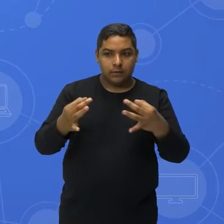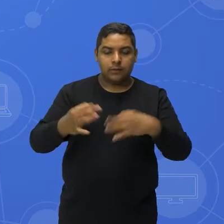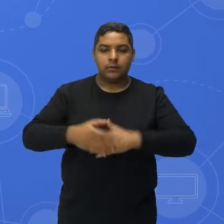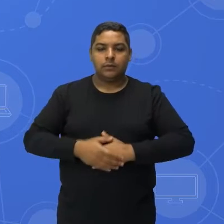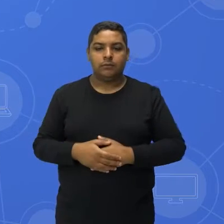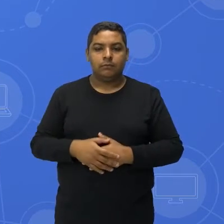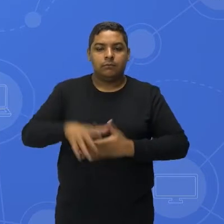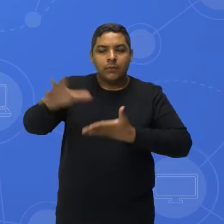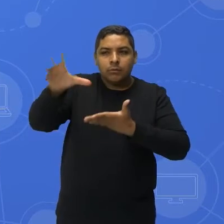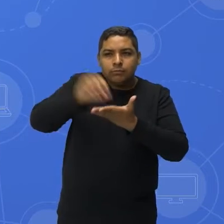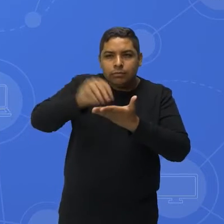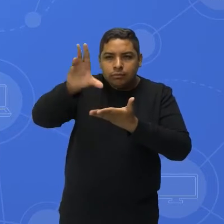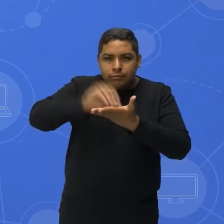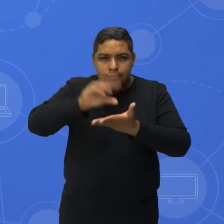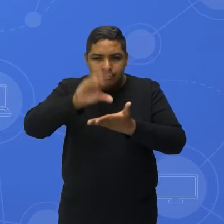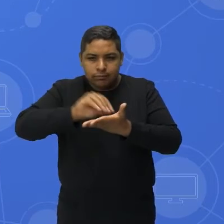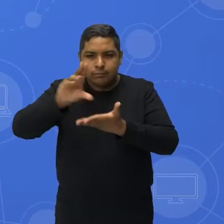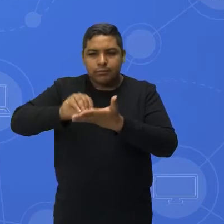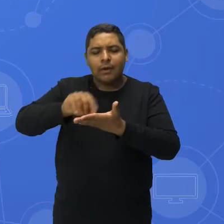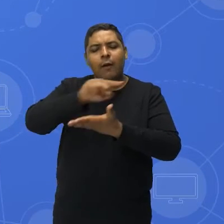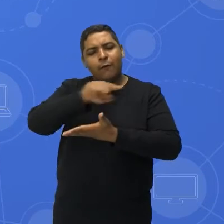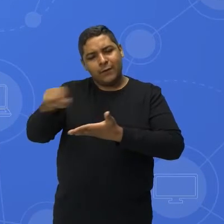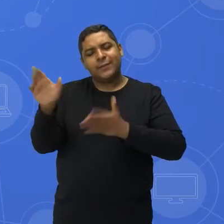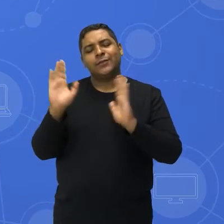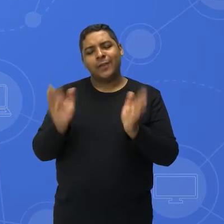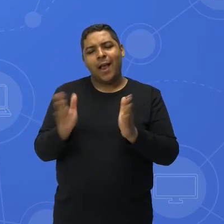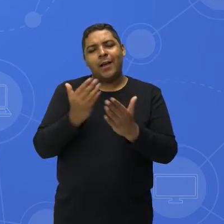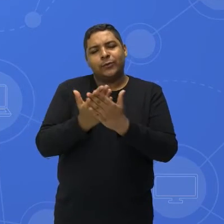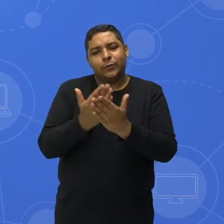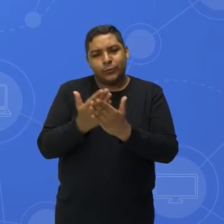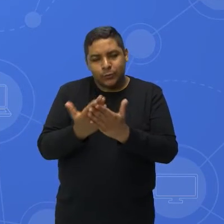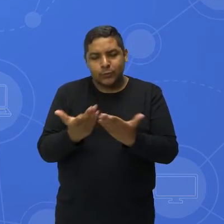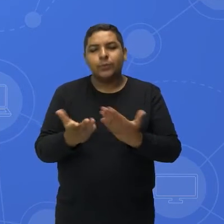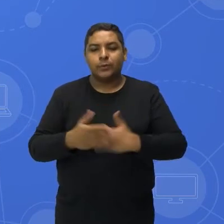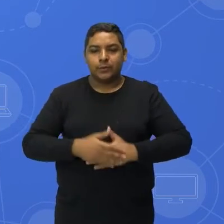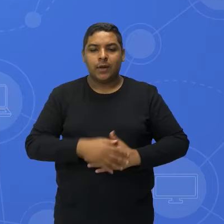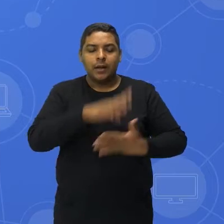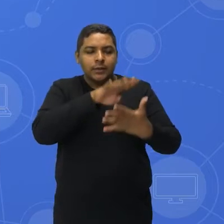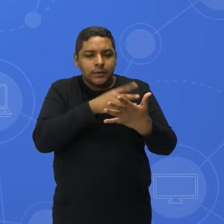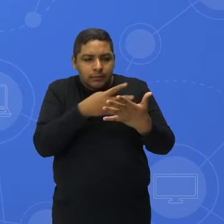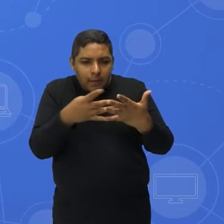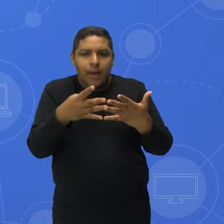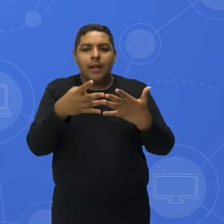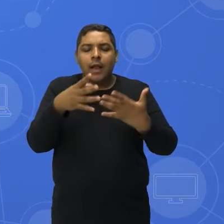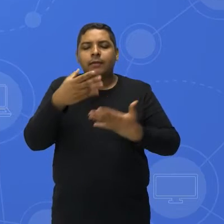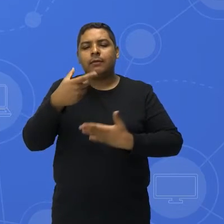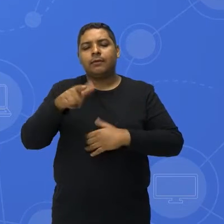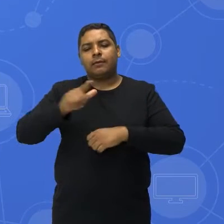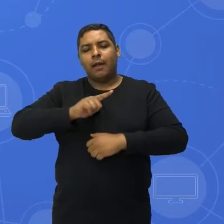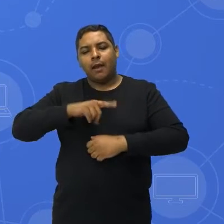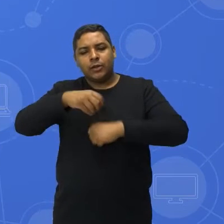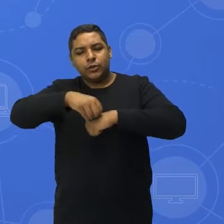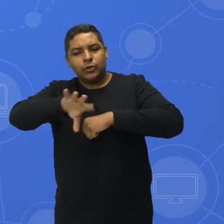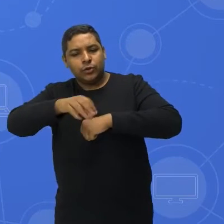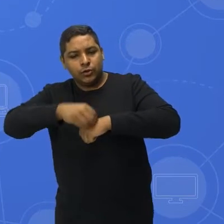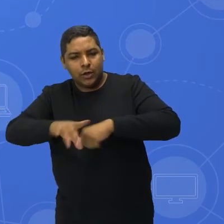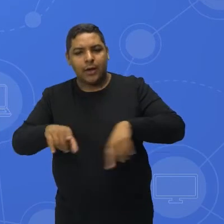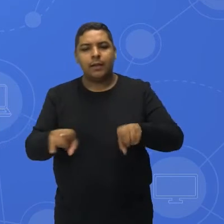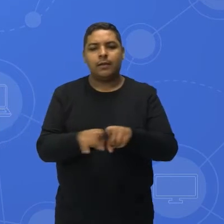as anotações, que eu sei que vocês sempre fazem aí, né? Aquela tabelinha que eu sempre dou de sugestão, né? Com as tabelinhas de